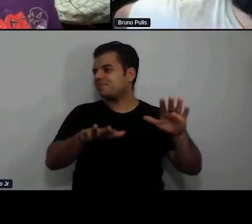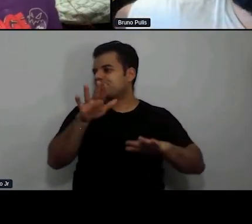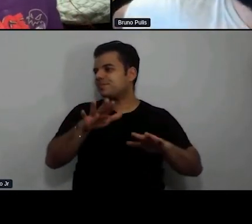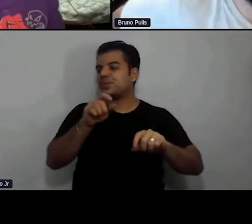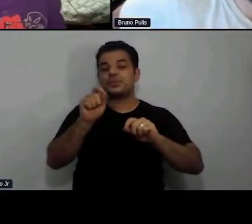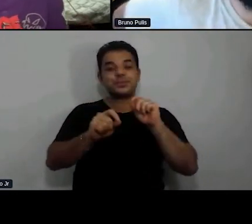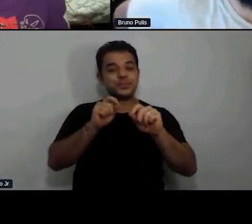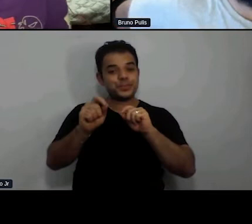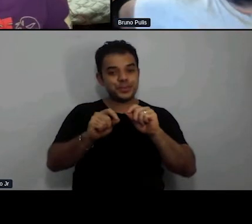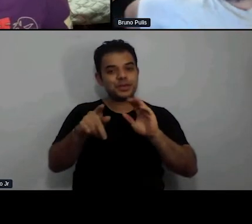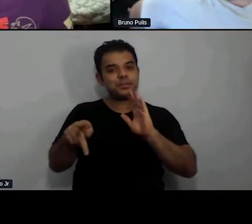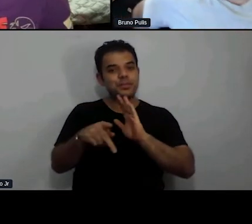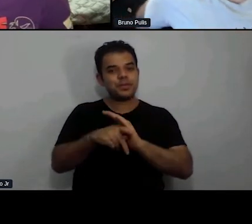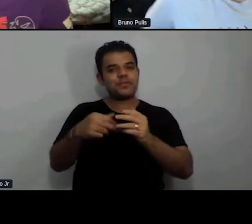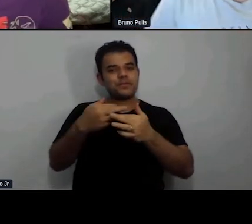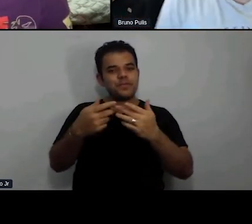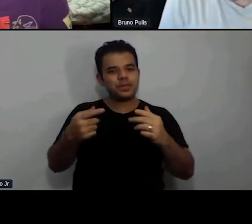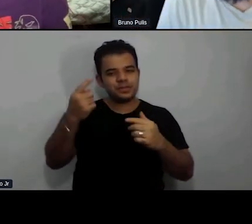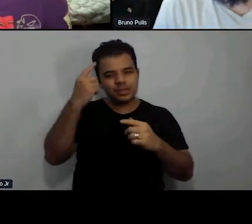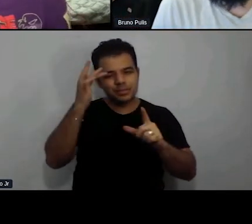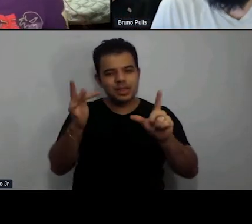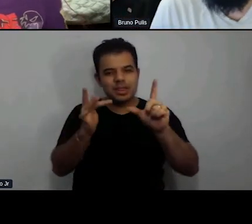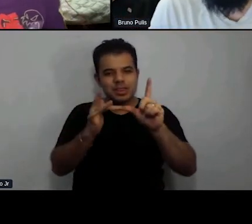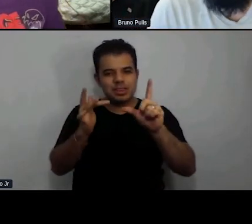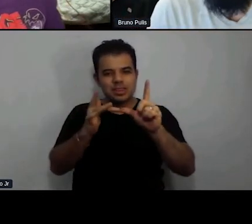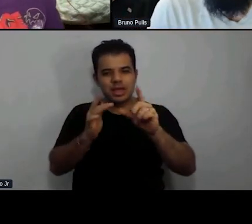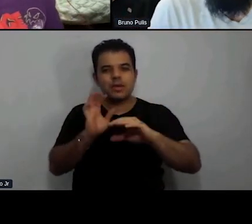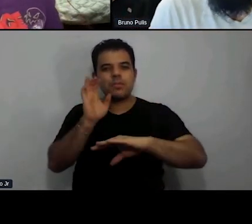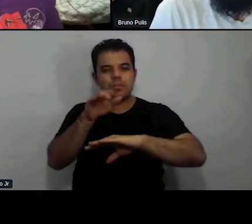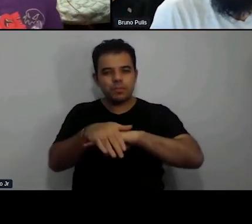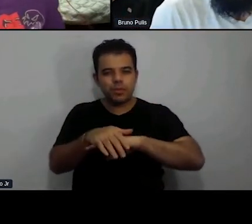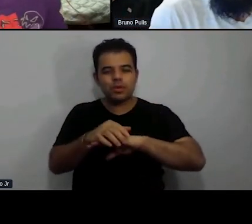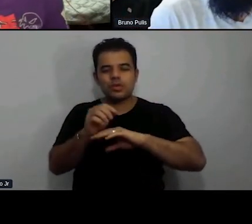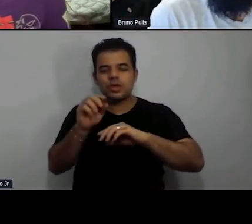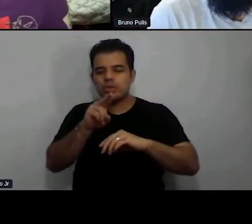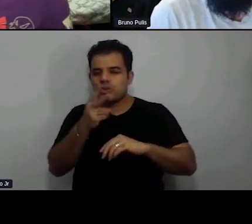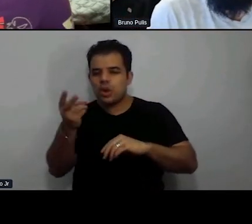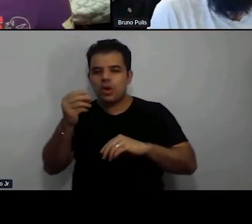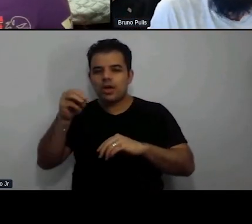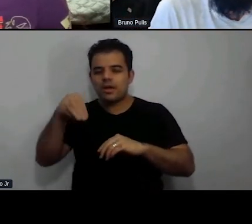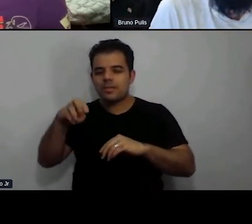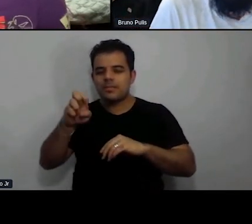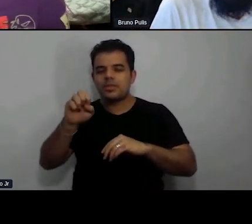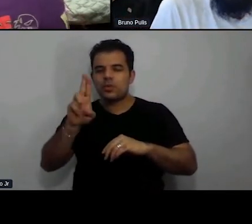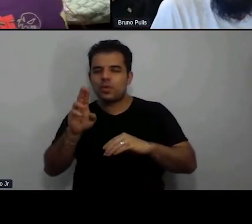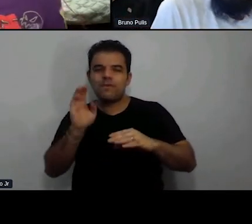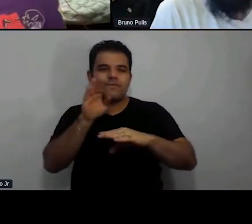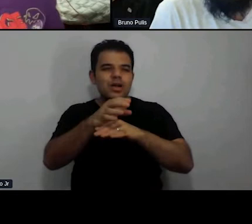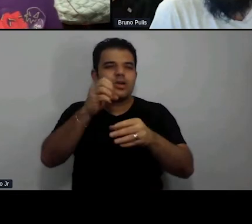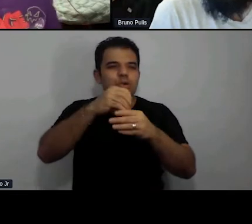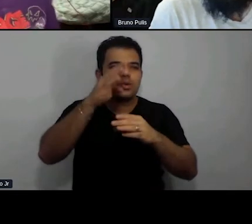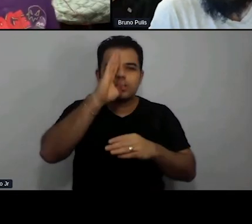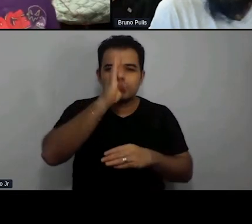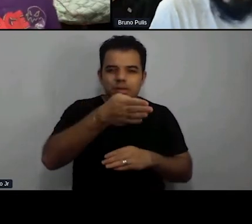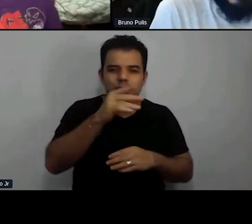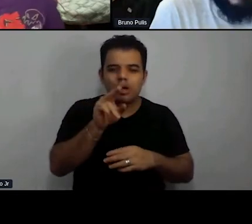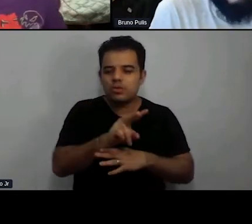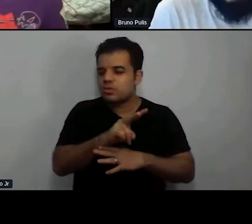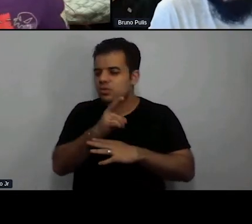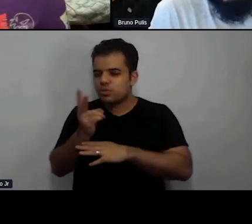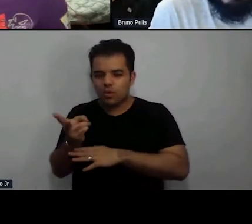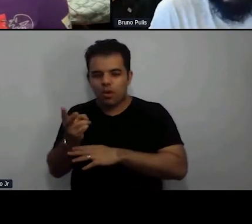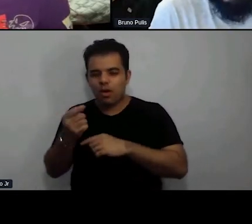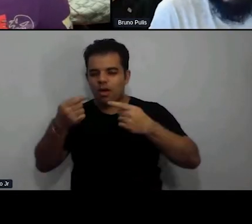aqueles skip links, né, de ir para menu, ir para o conteúdo principal, ir para o